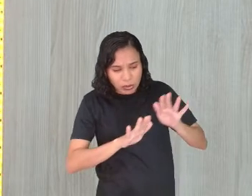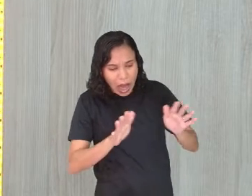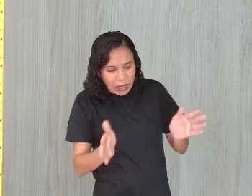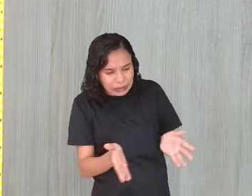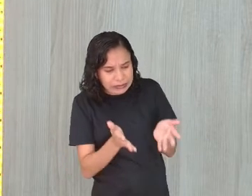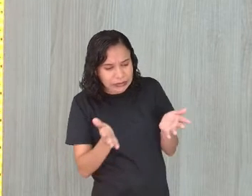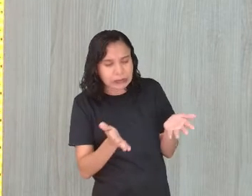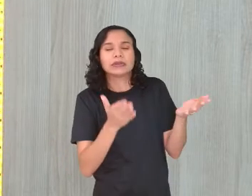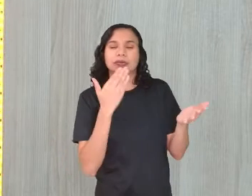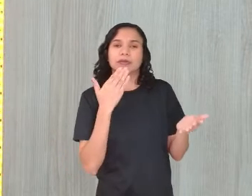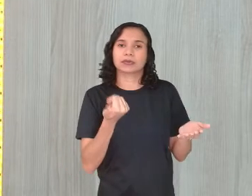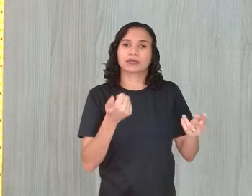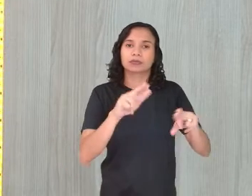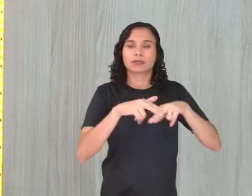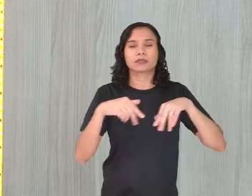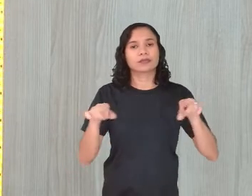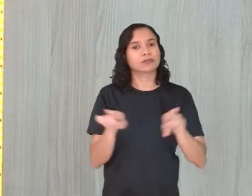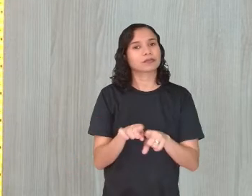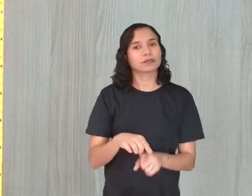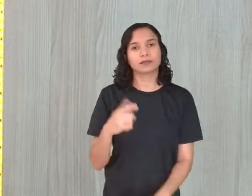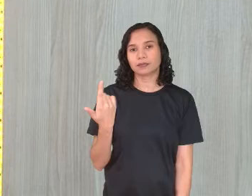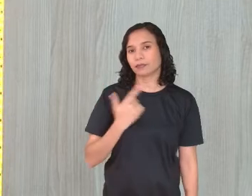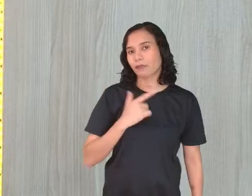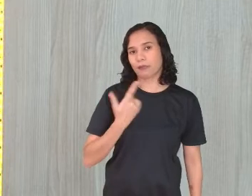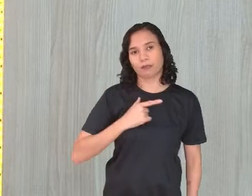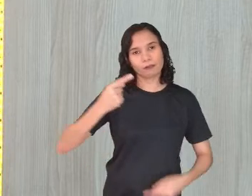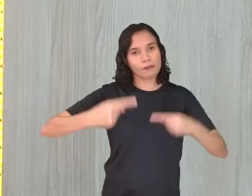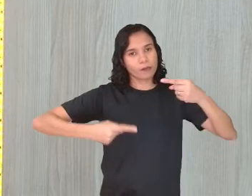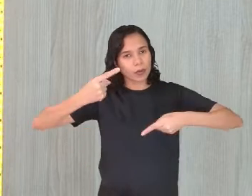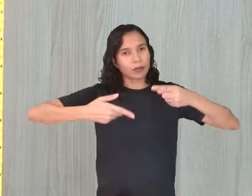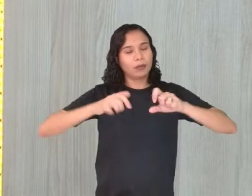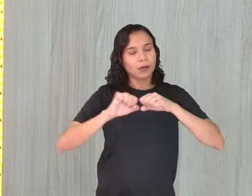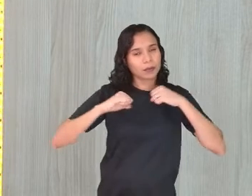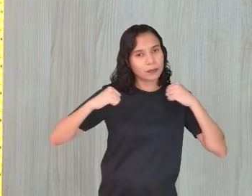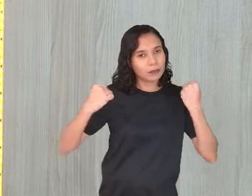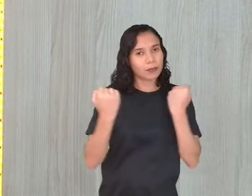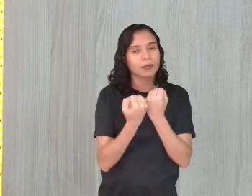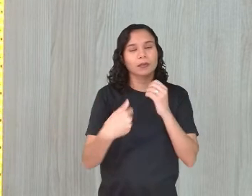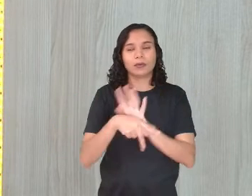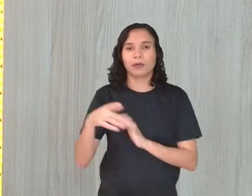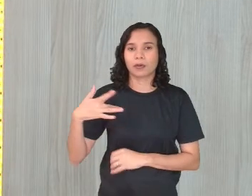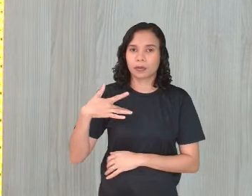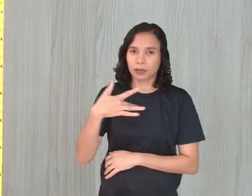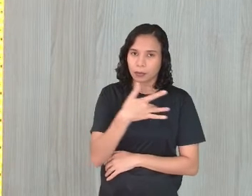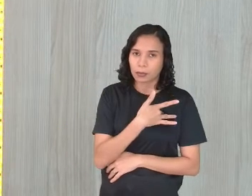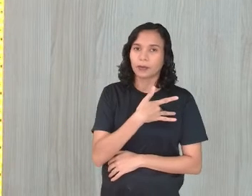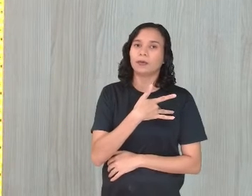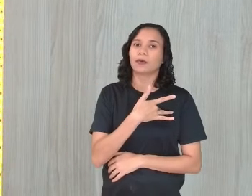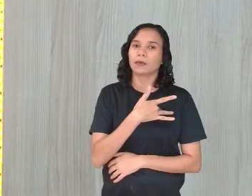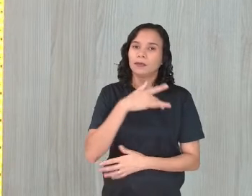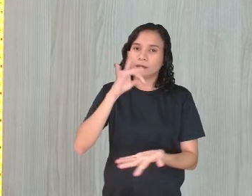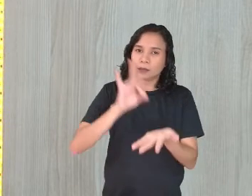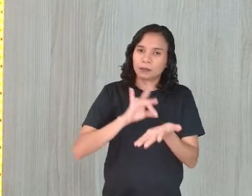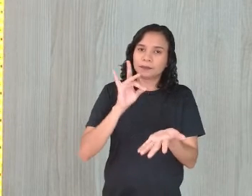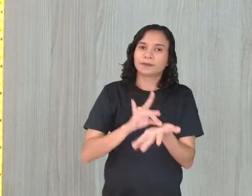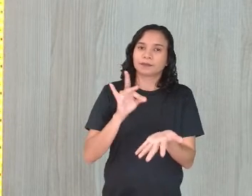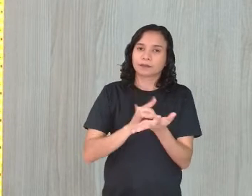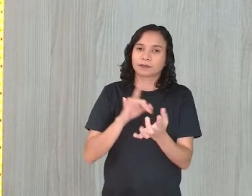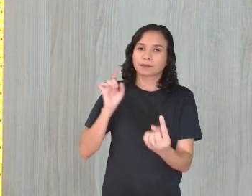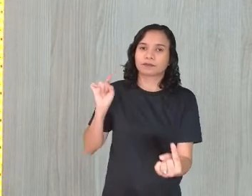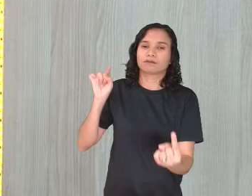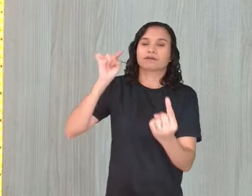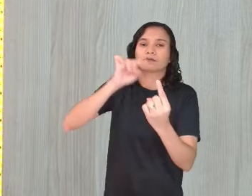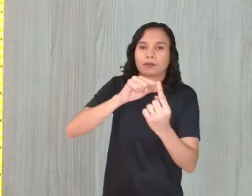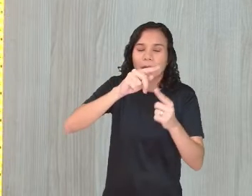melhor, maior. A gente não tem uma política social, né, de saúde que atinja, né, toda a